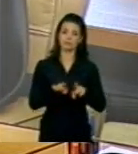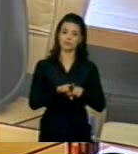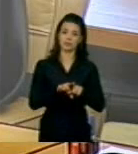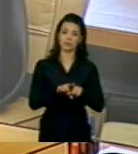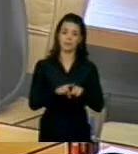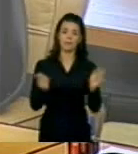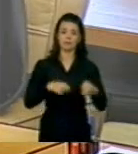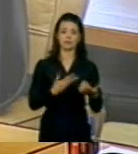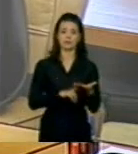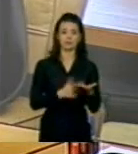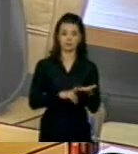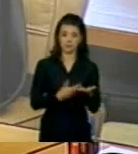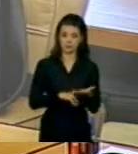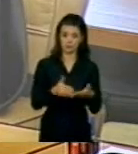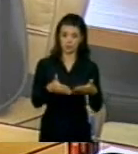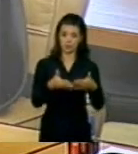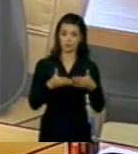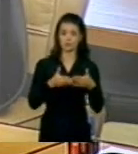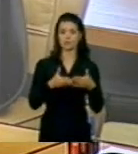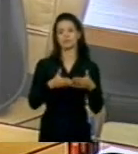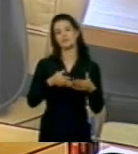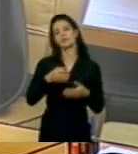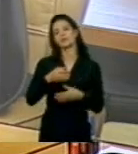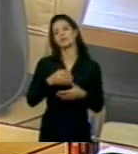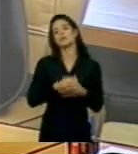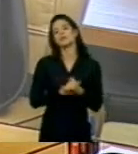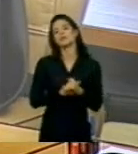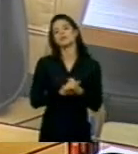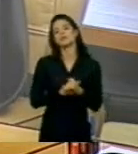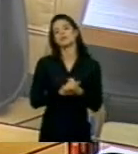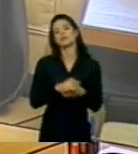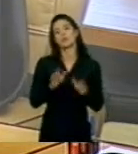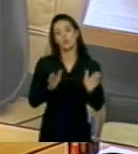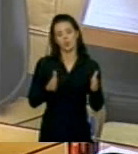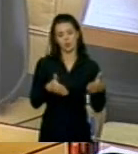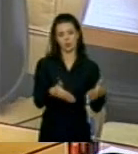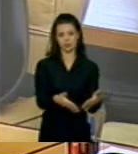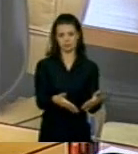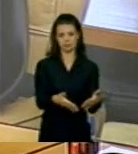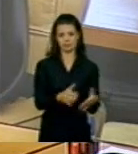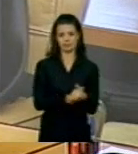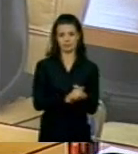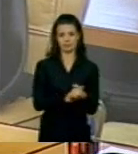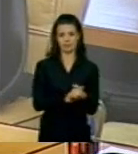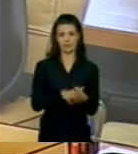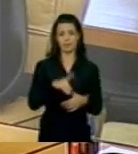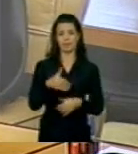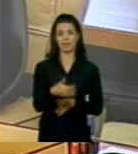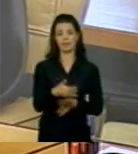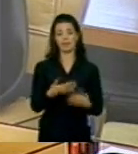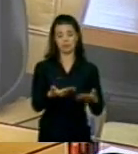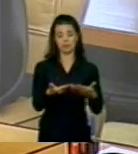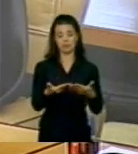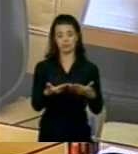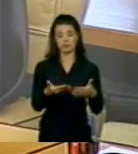prerrogativas parlamentares de forma restrita. Aduz, nesse sentido, que as hipóteses de afastamento